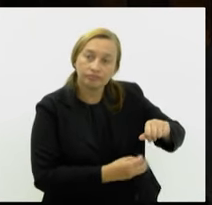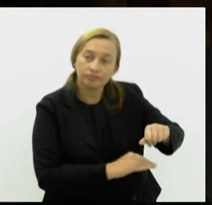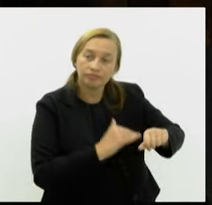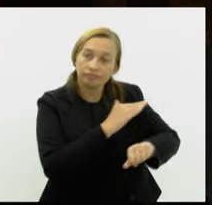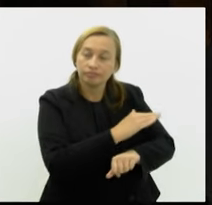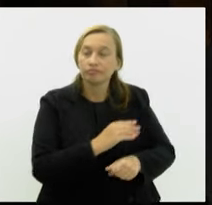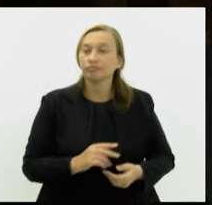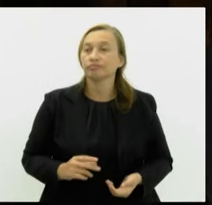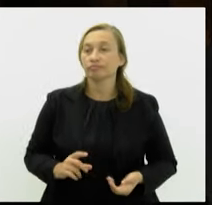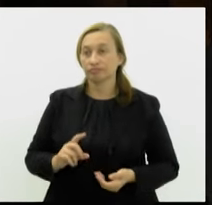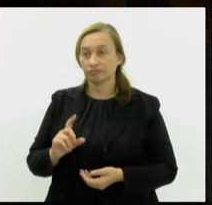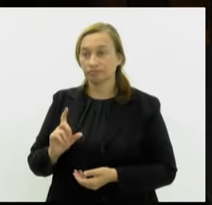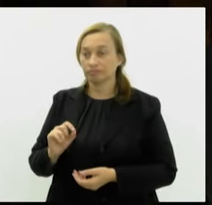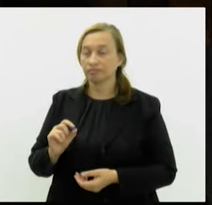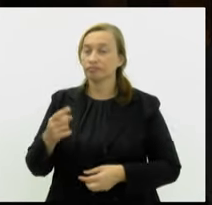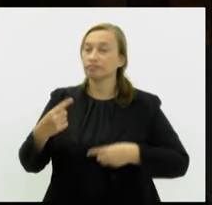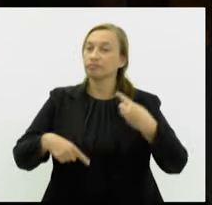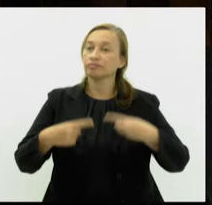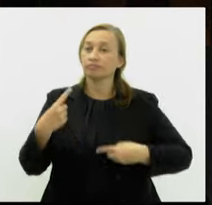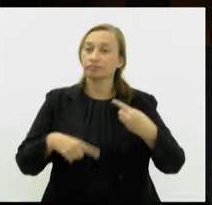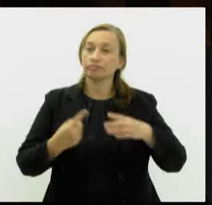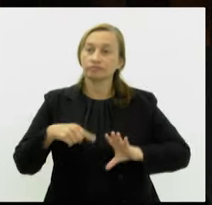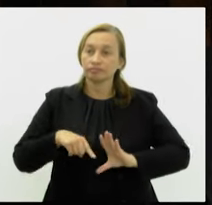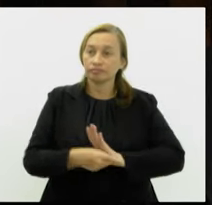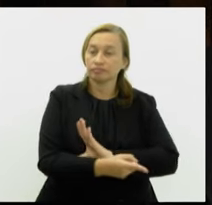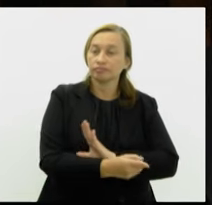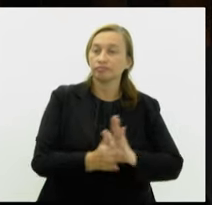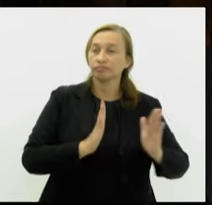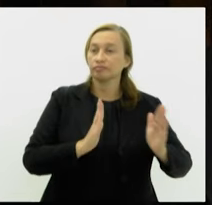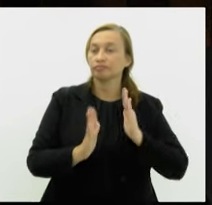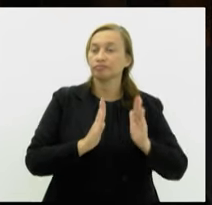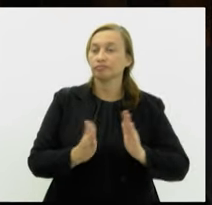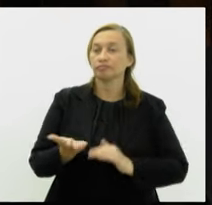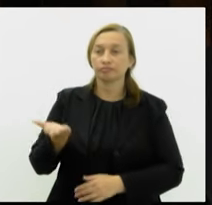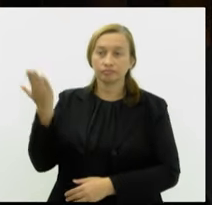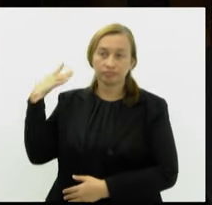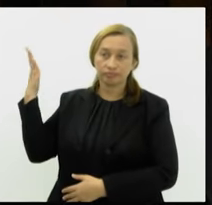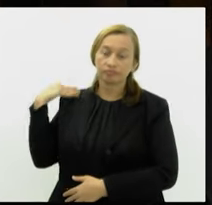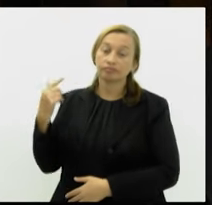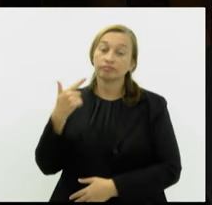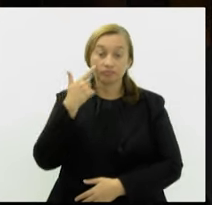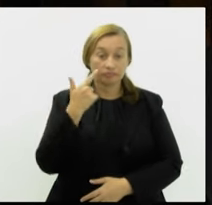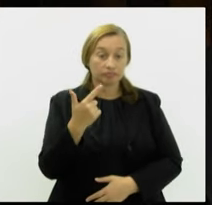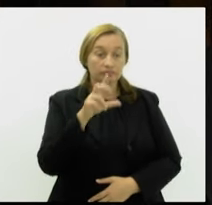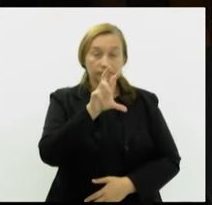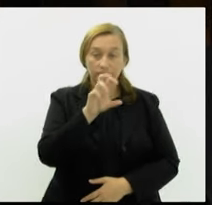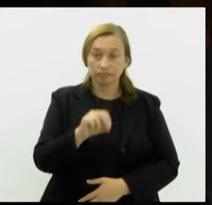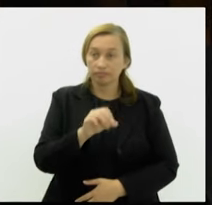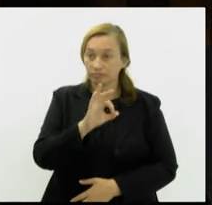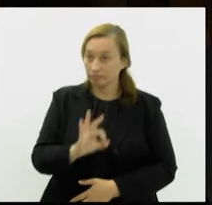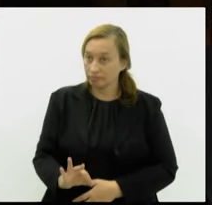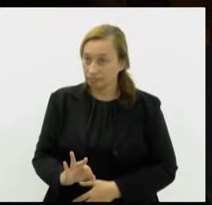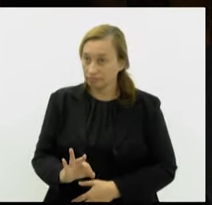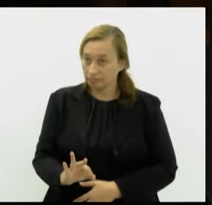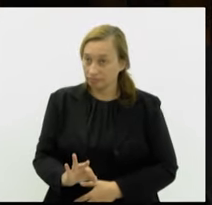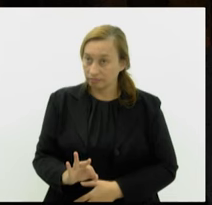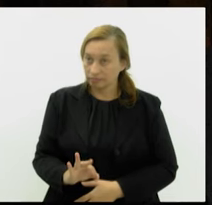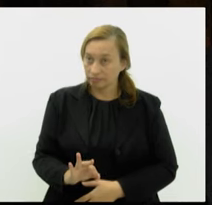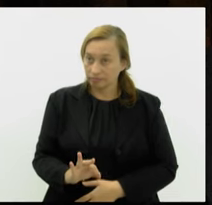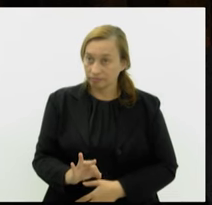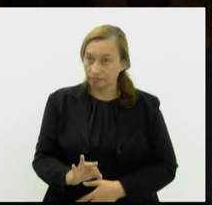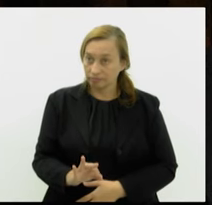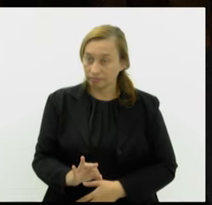a Assembleia Legislativa discutiu profundamente naquele período? Vamos definir 50% dessas